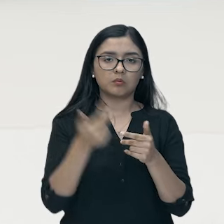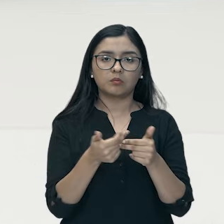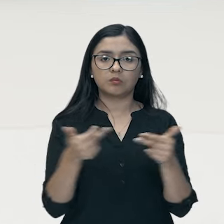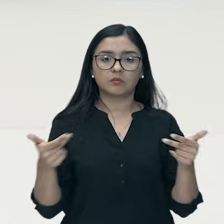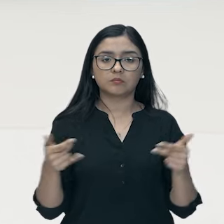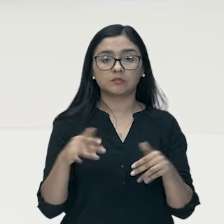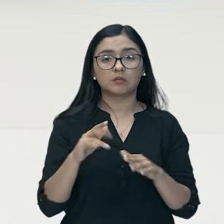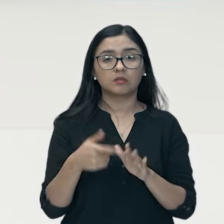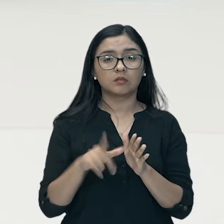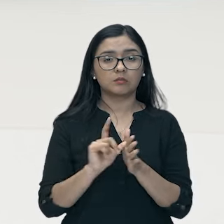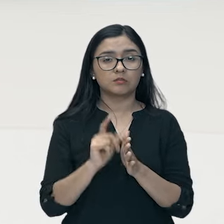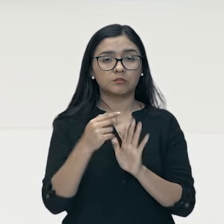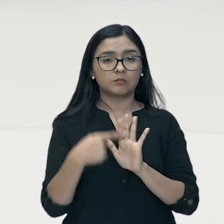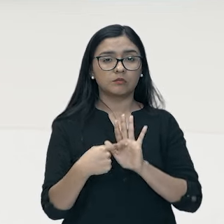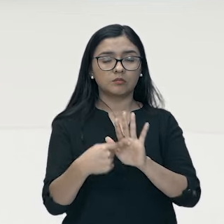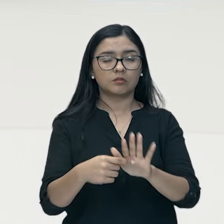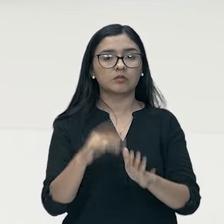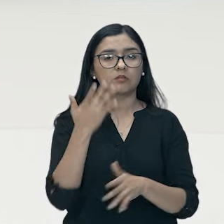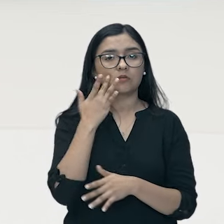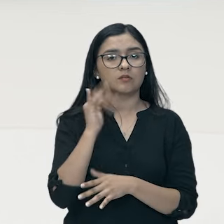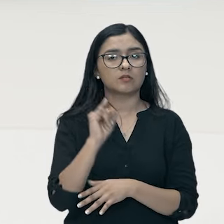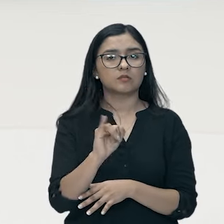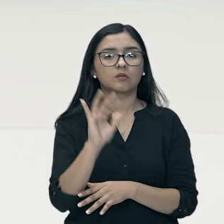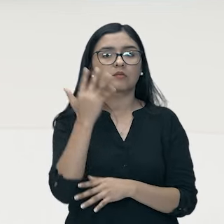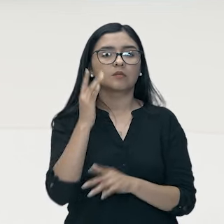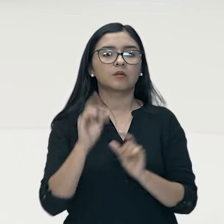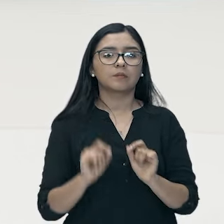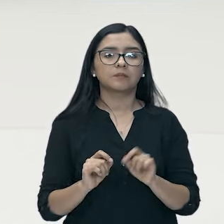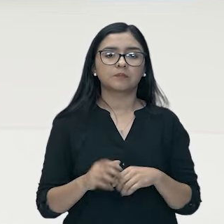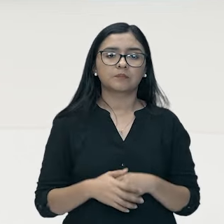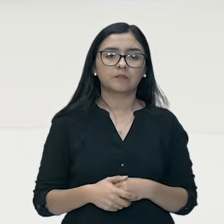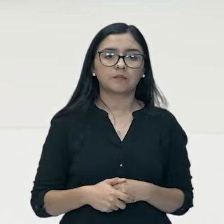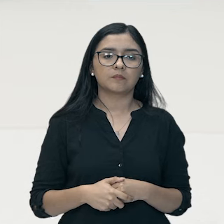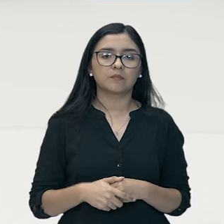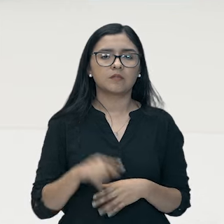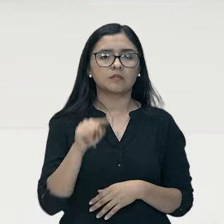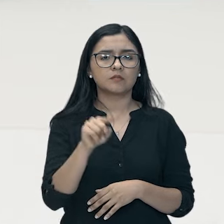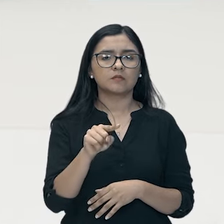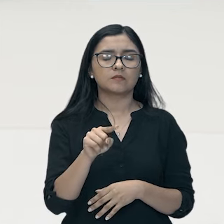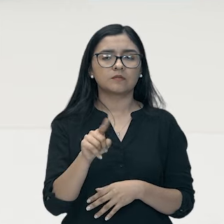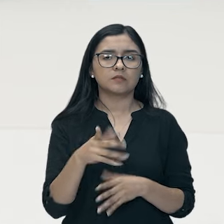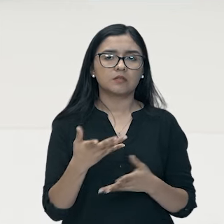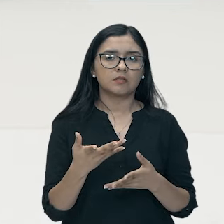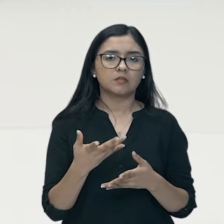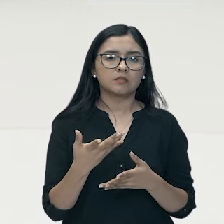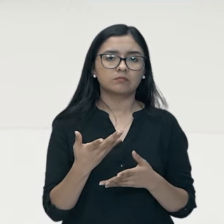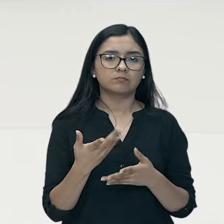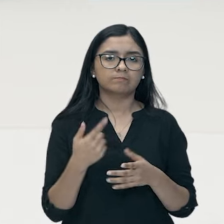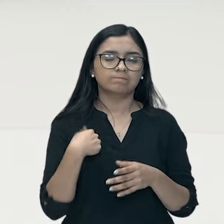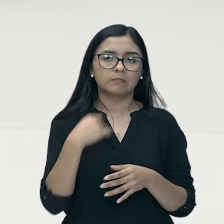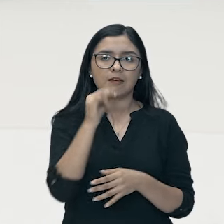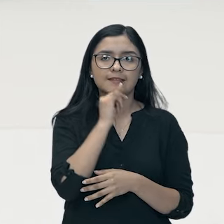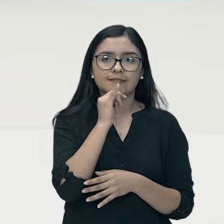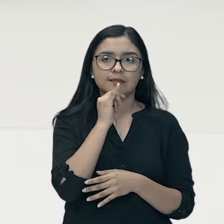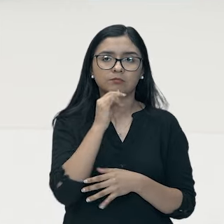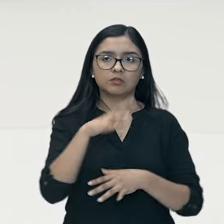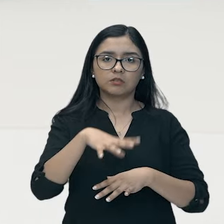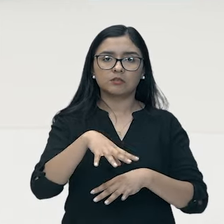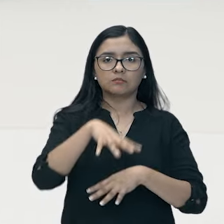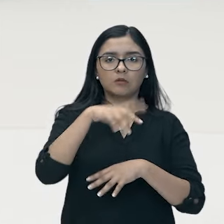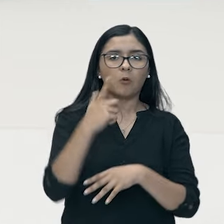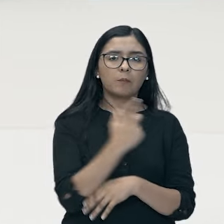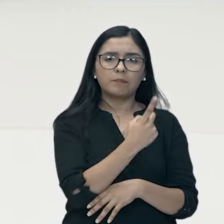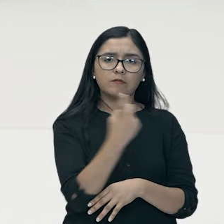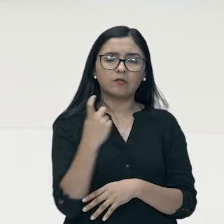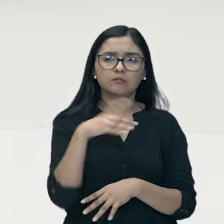exemplo não sei se vocês já passaram por alguma situação em que vocês sentiram o cheiro ah de um perfume de alguém aí